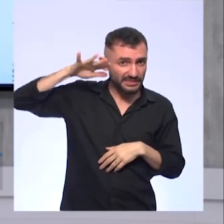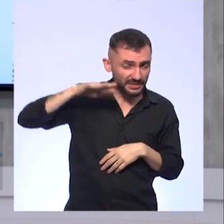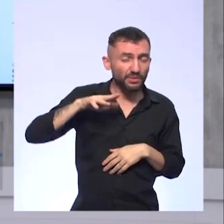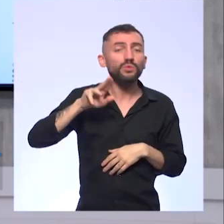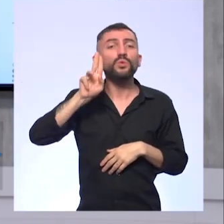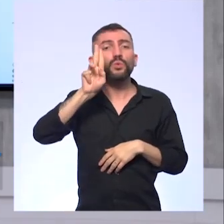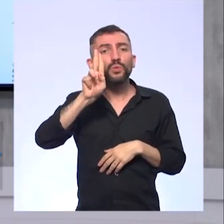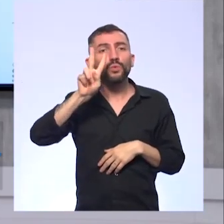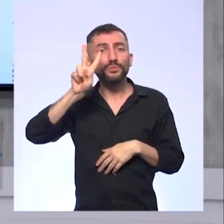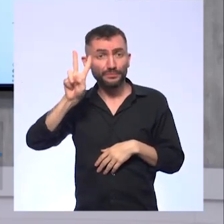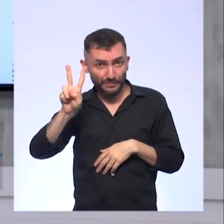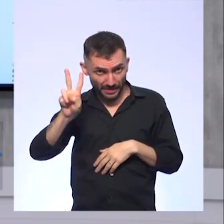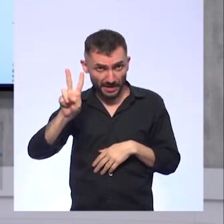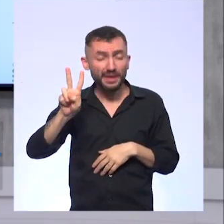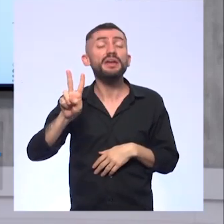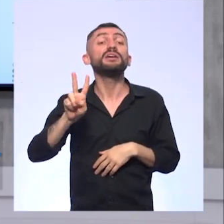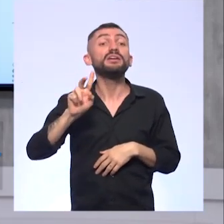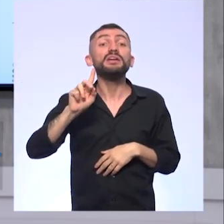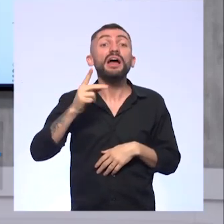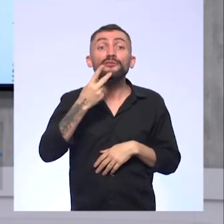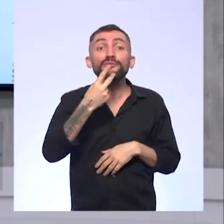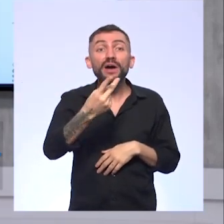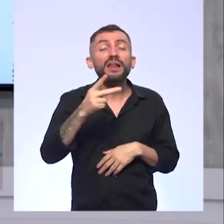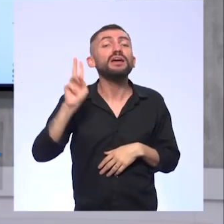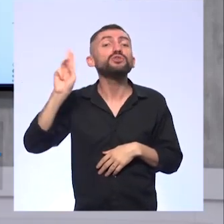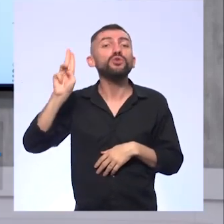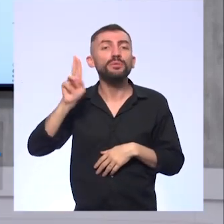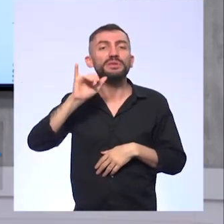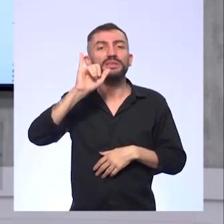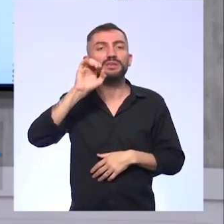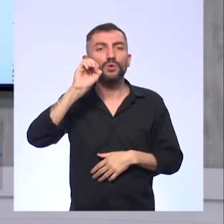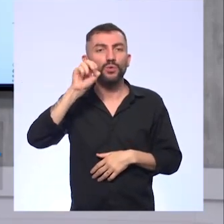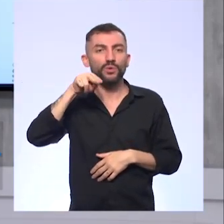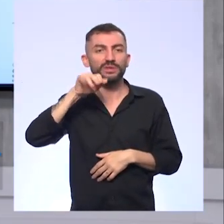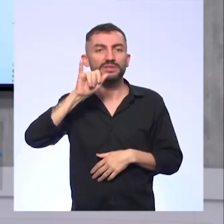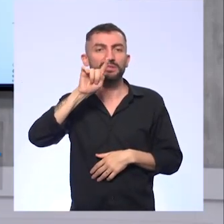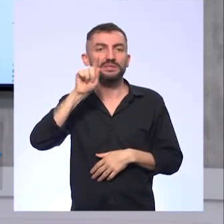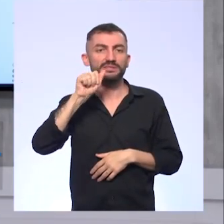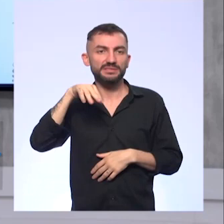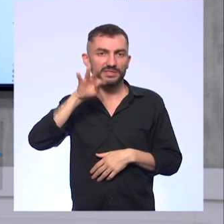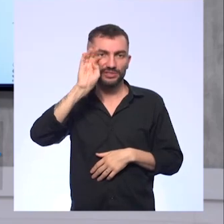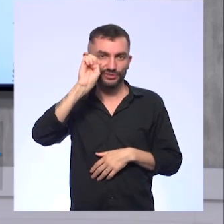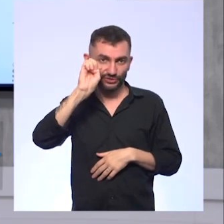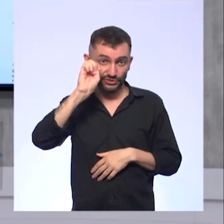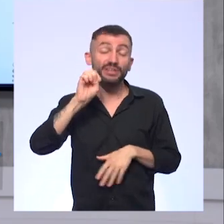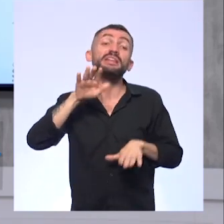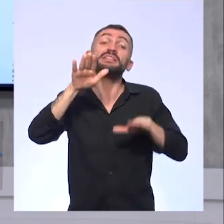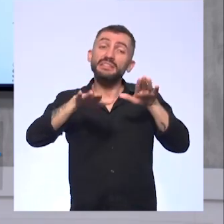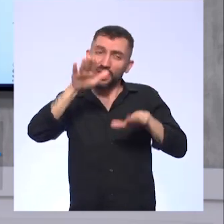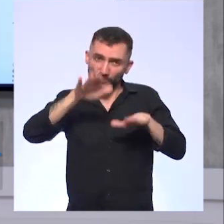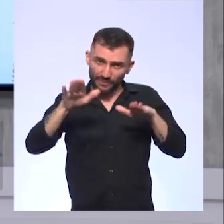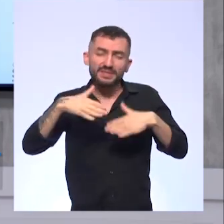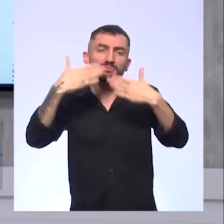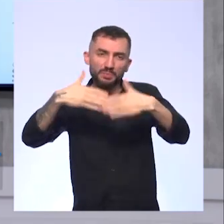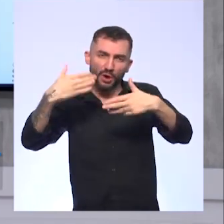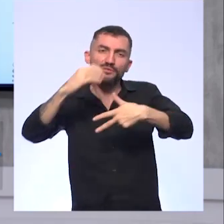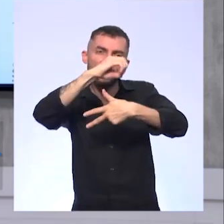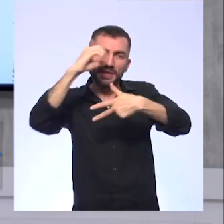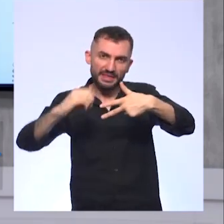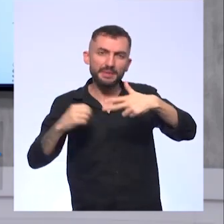ultravioleta né é uma radiação que nós chamamos de ionizante quinto também errei eventualmente gosta de falar